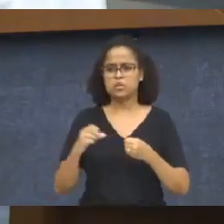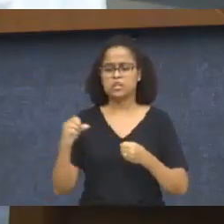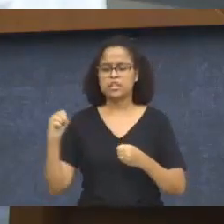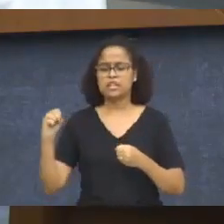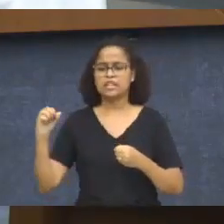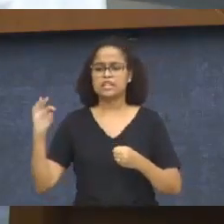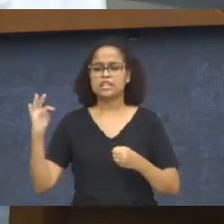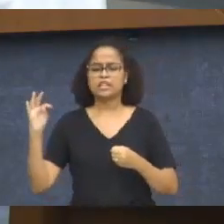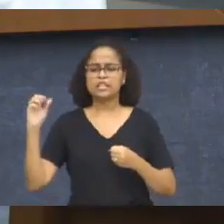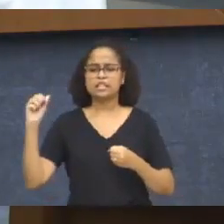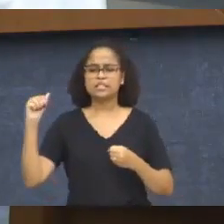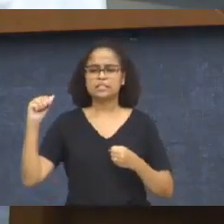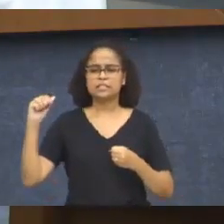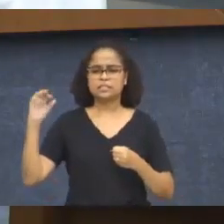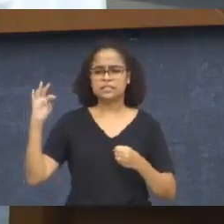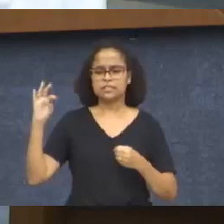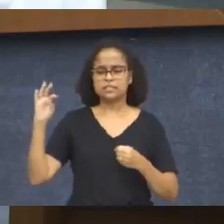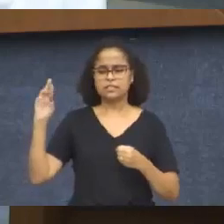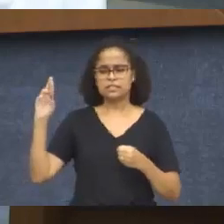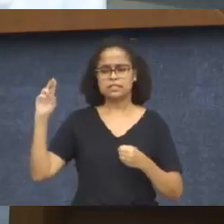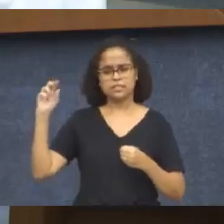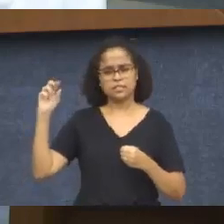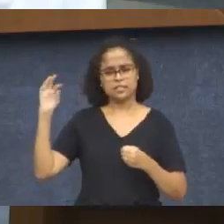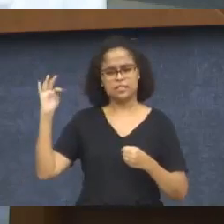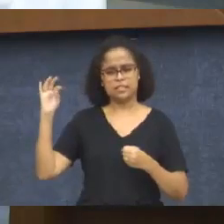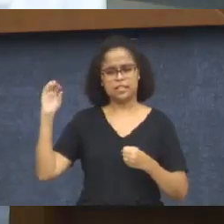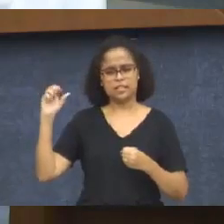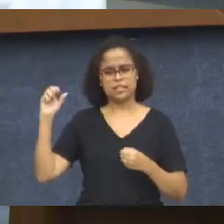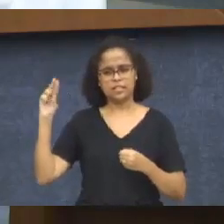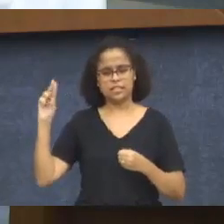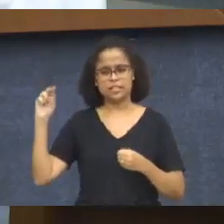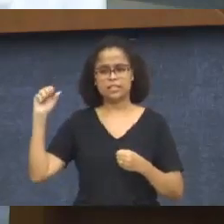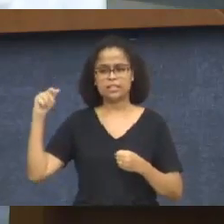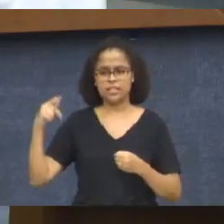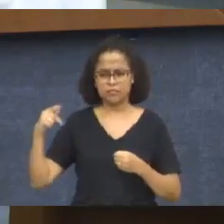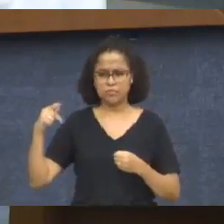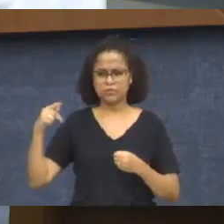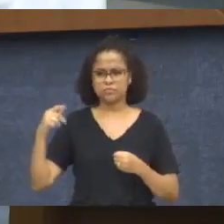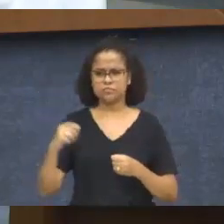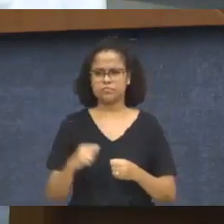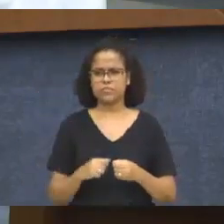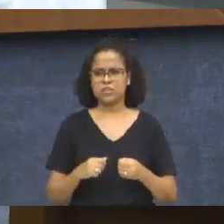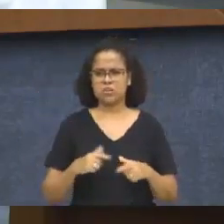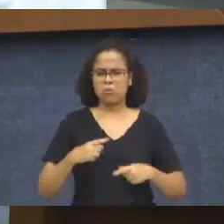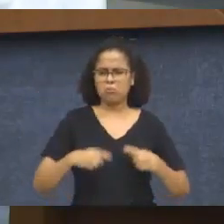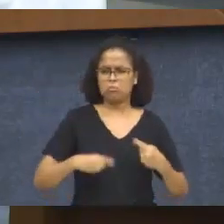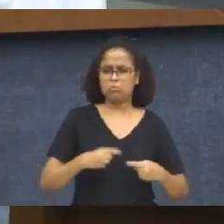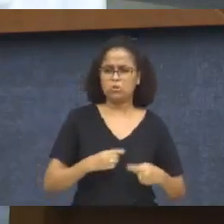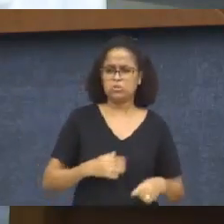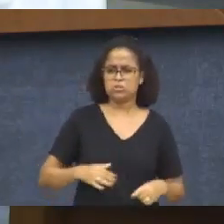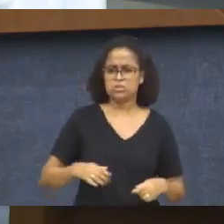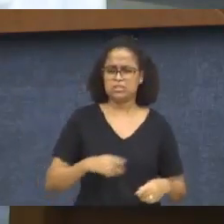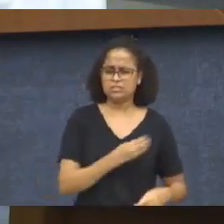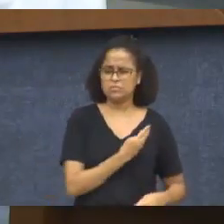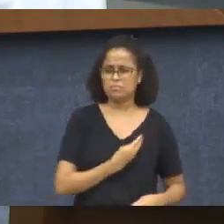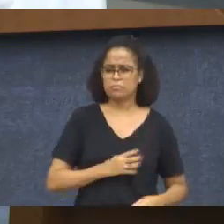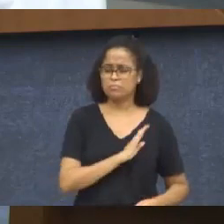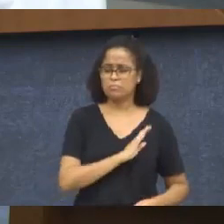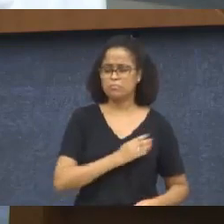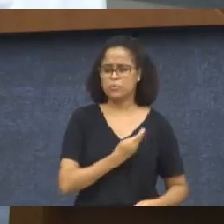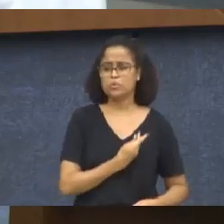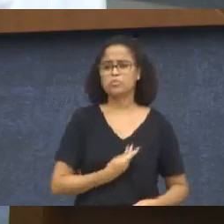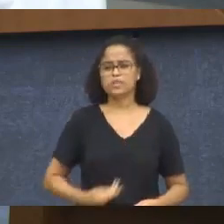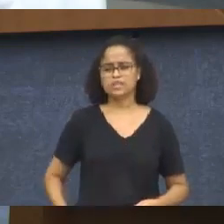alguns anos e que foram se perdendo por políticas públicas mal feitas, decisões burocráticas e coisas que